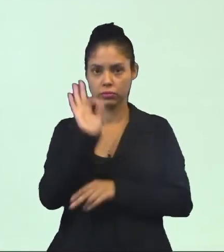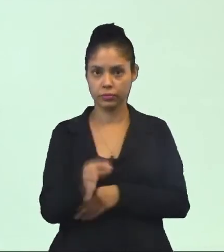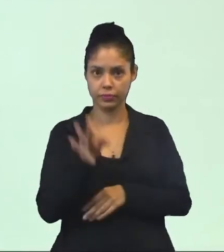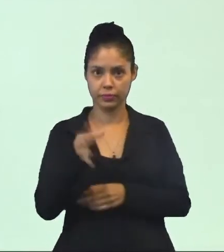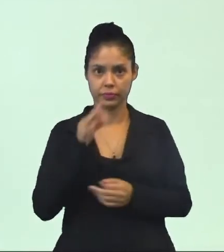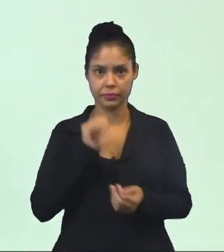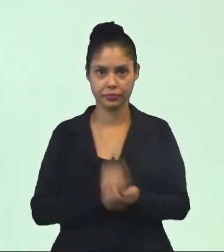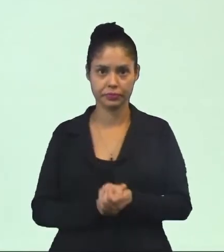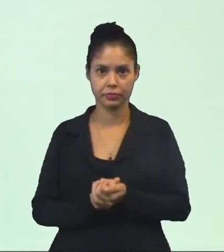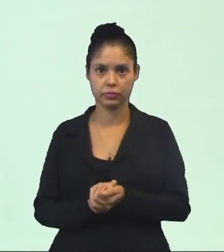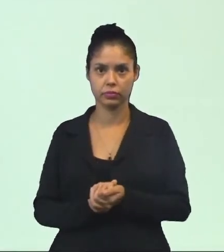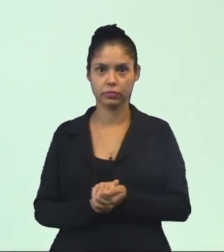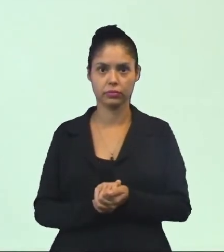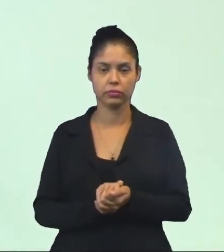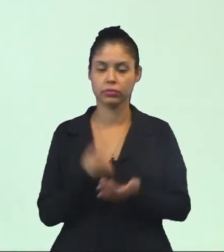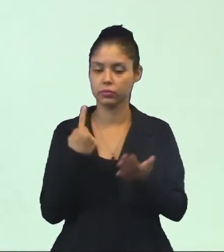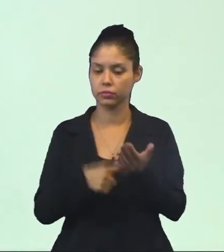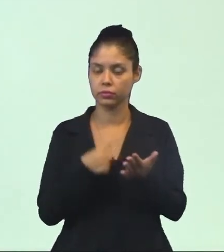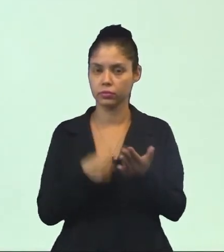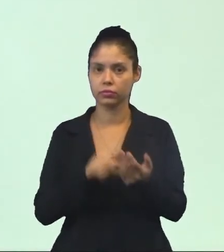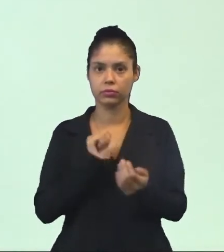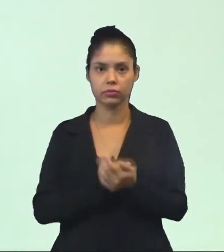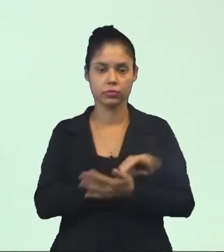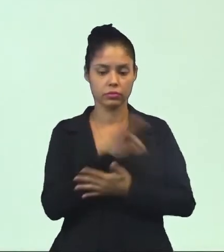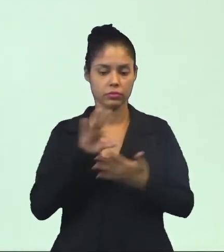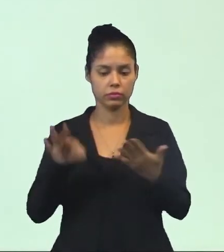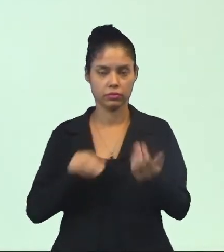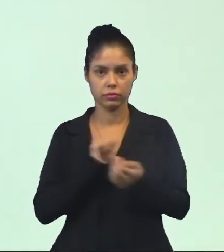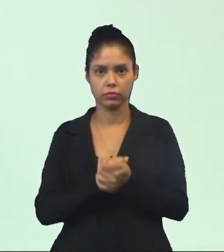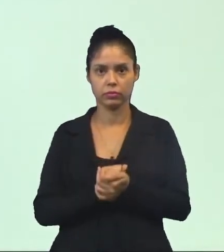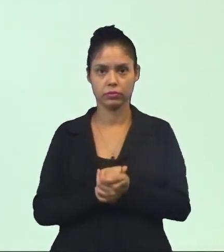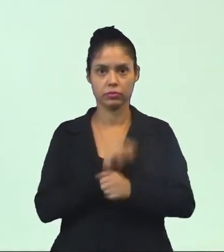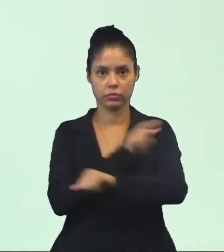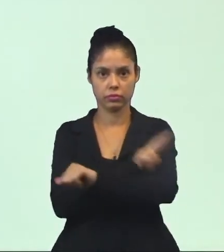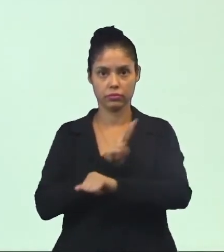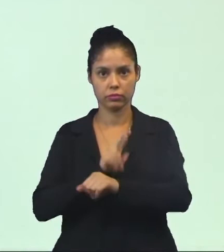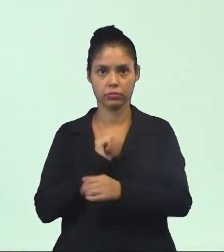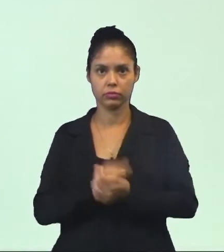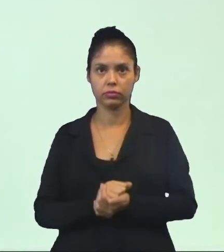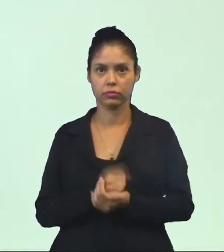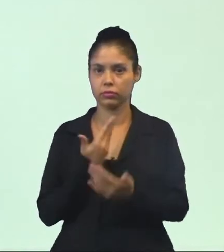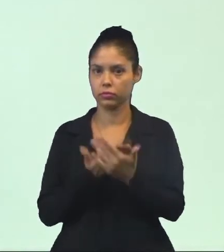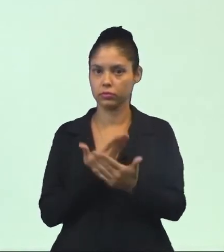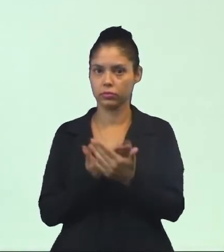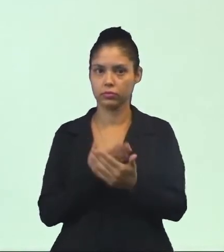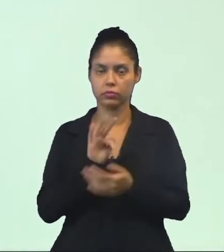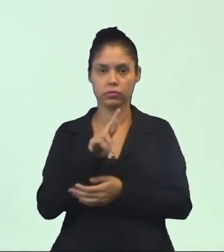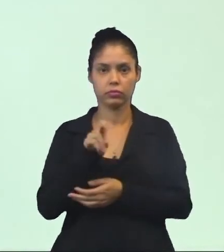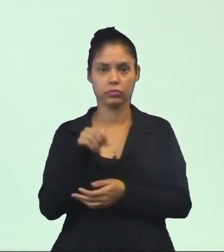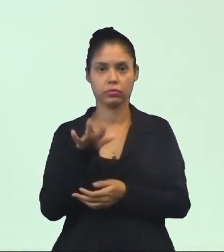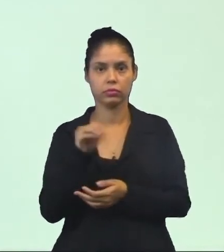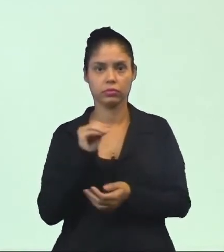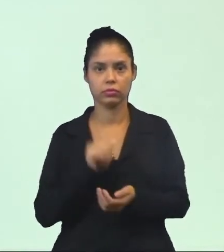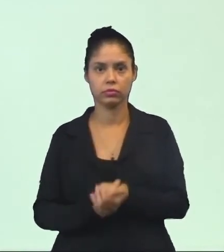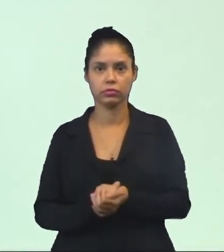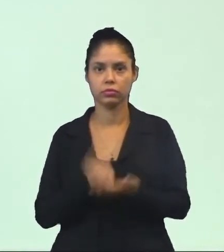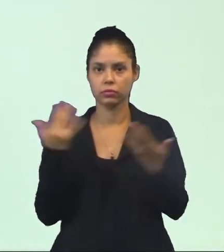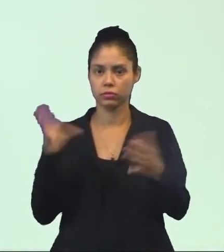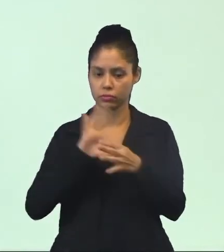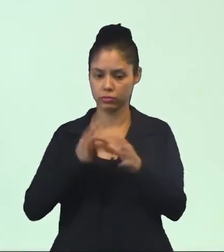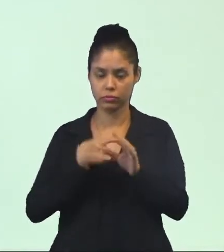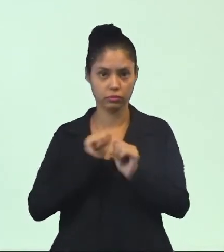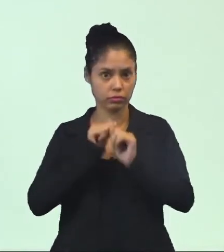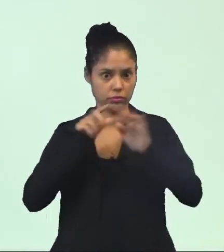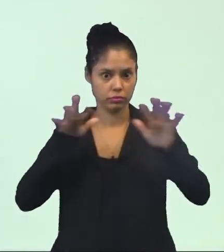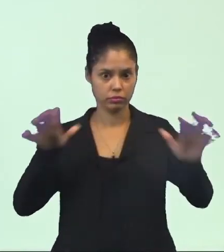relação ao trato com o fenômeno religioso. Ensino religioso estuda o fenômeno religioso. Isso é um contexto